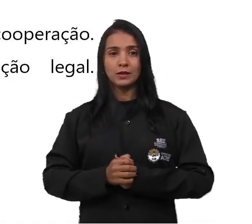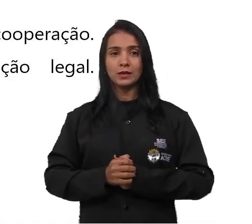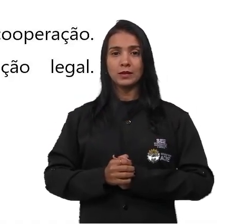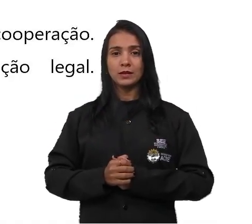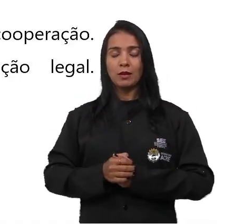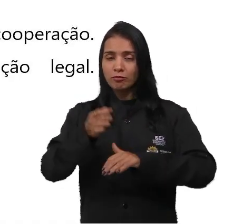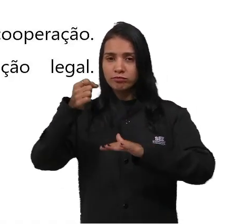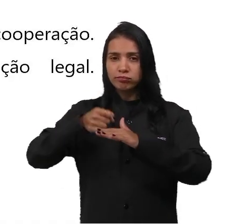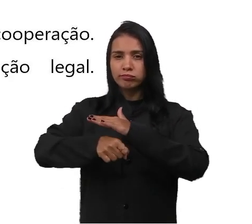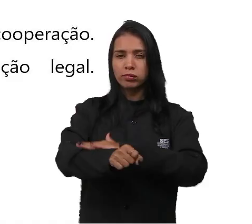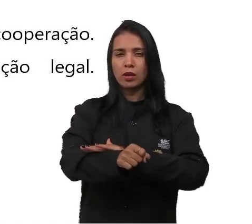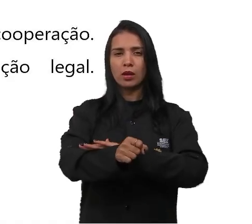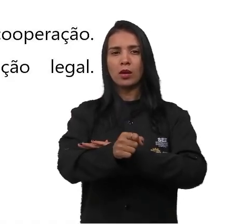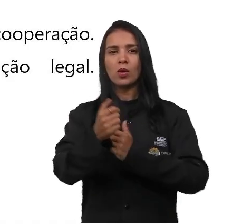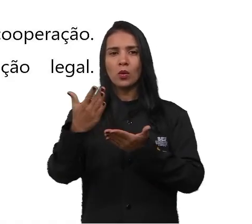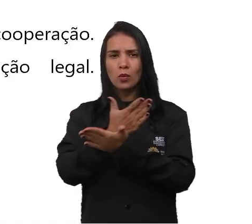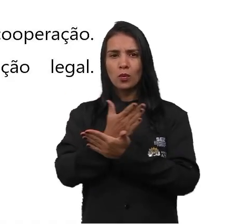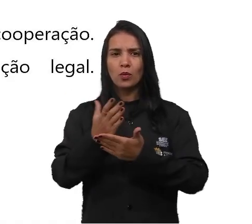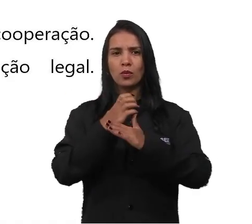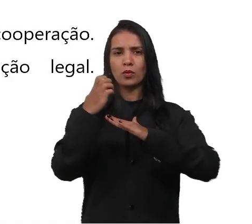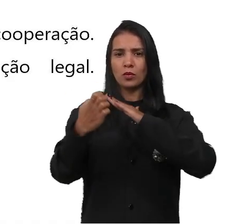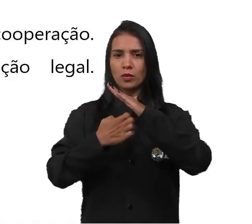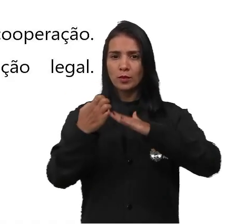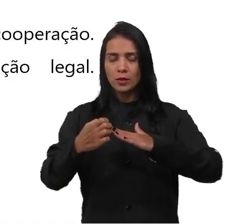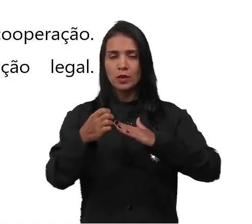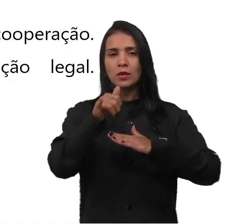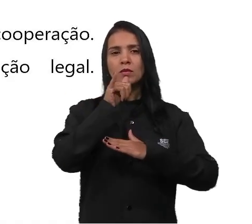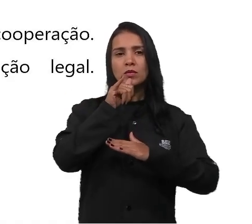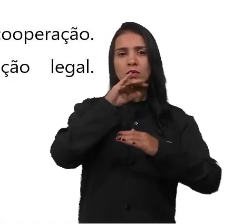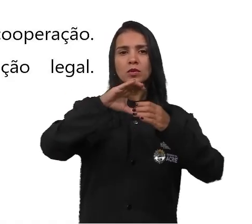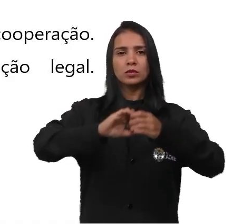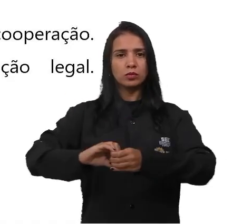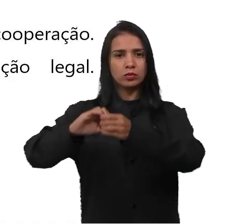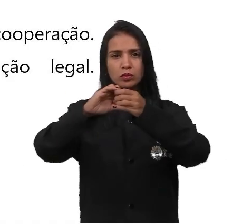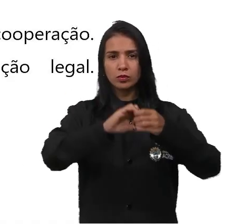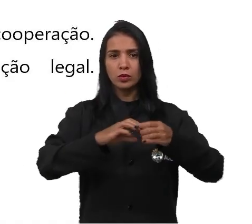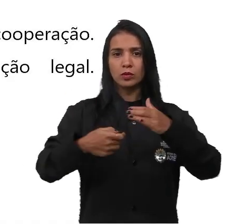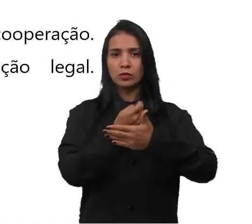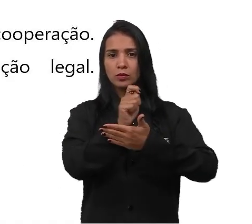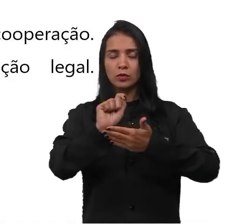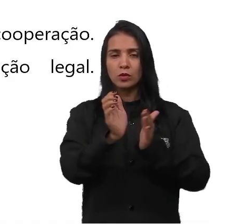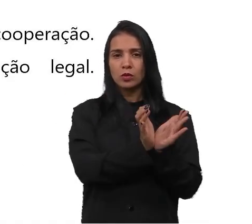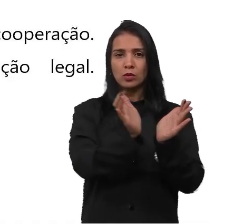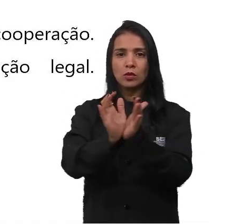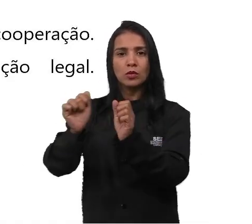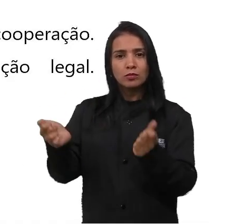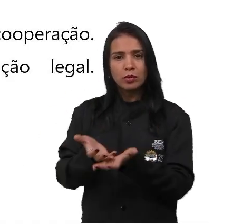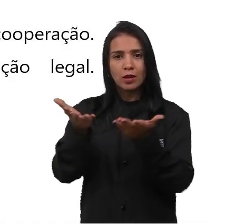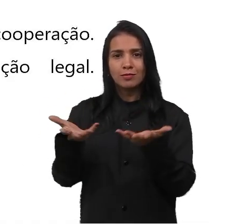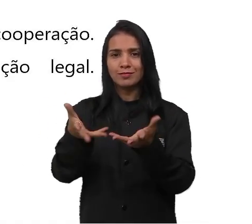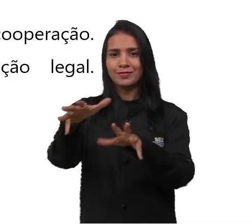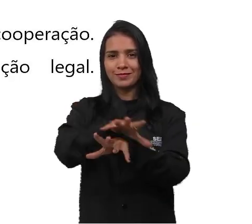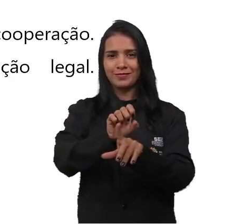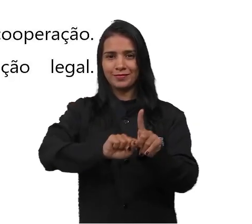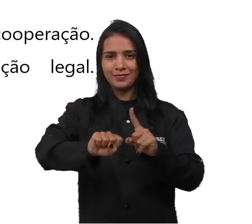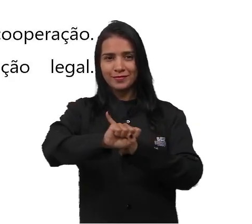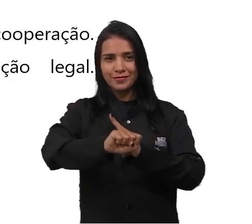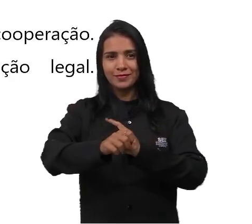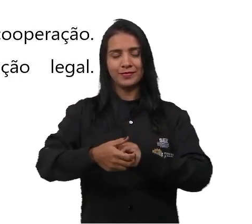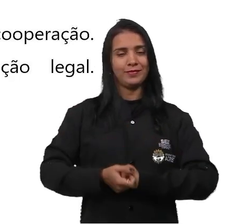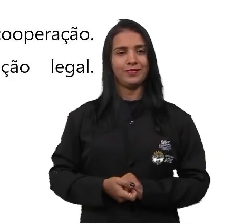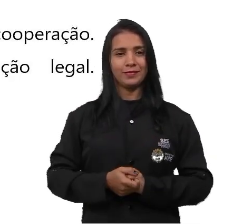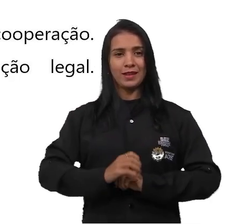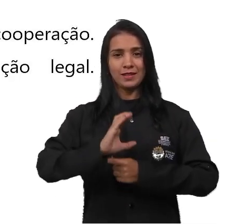iniciativas como cooperativas e associações comunitárias, promovendo inclusão social. Letra